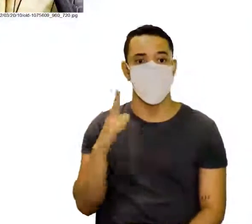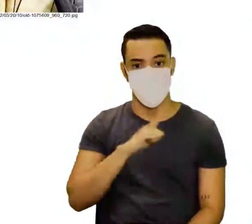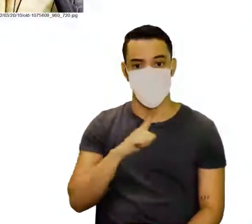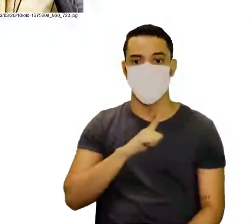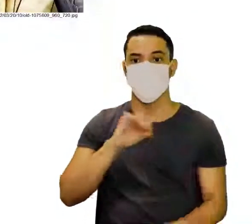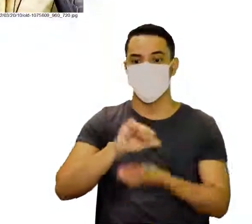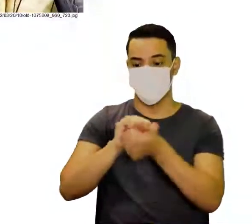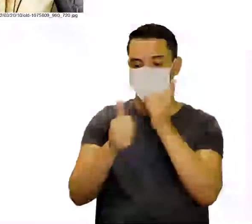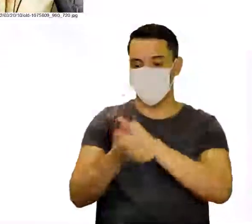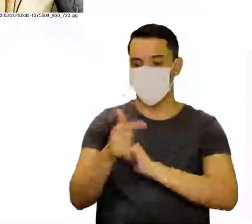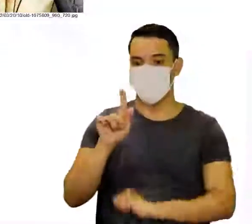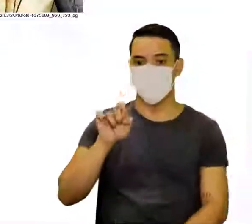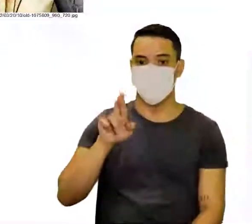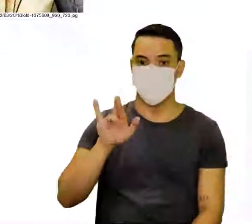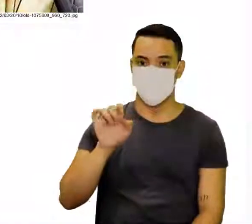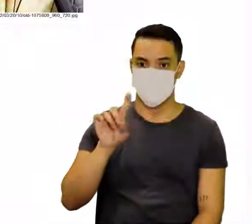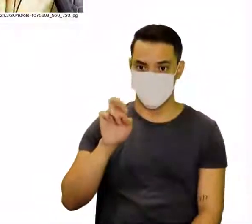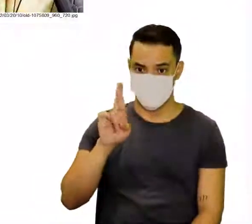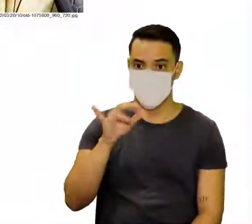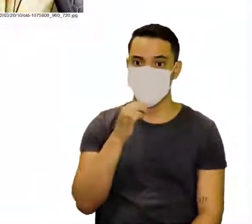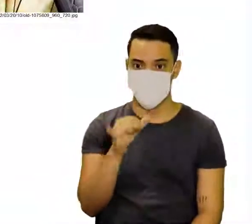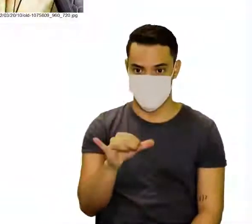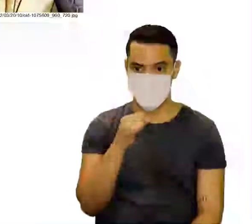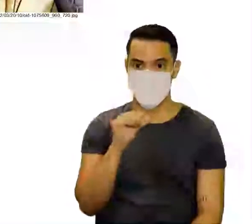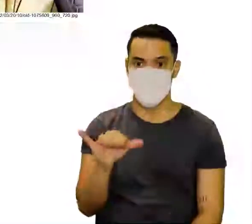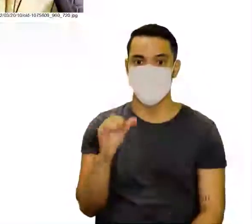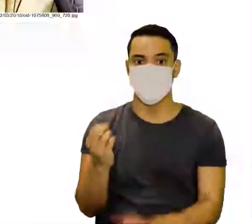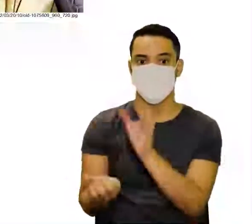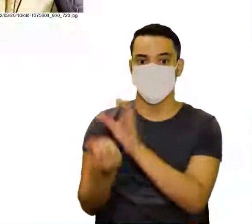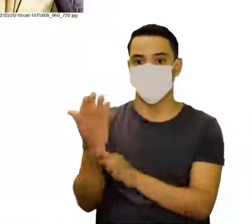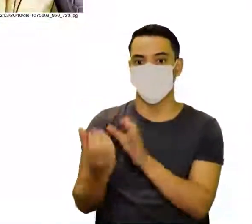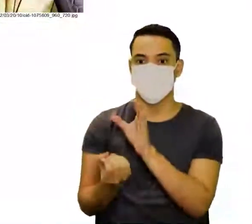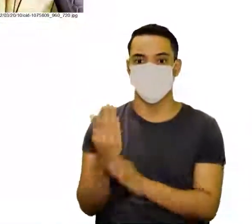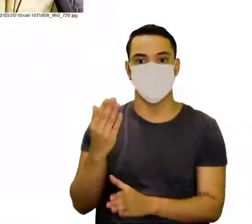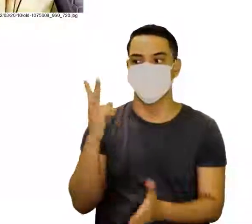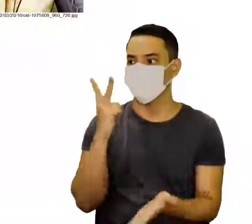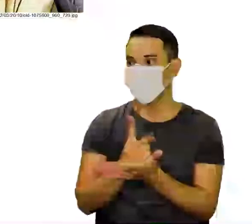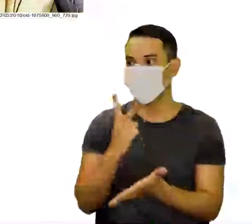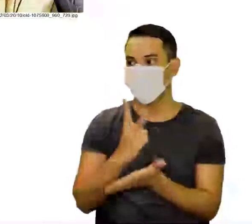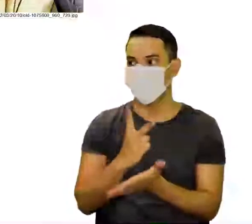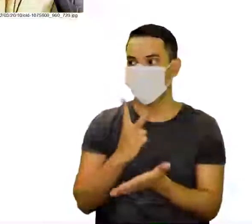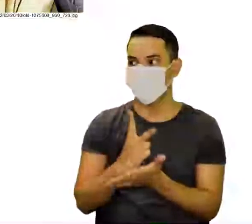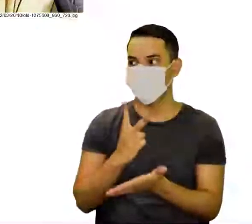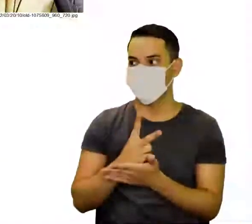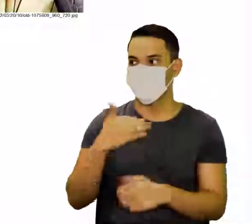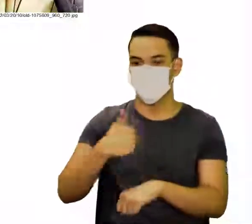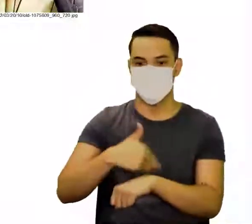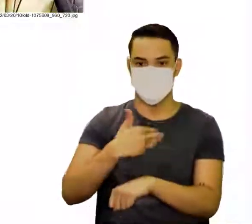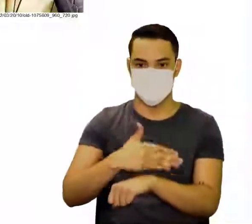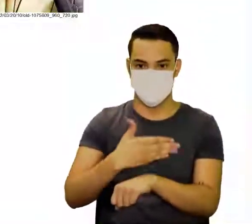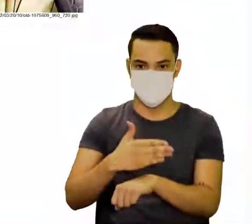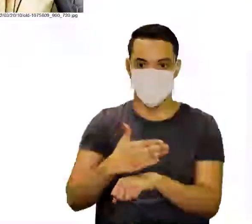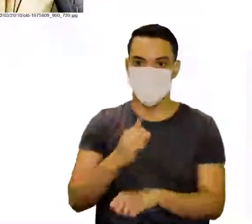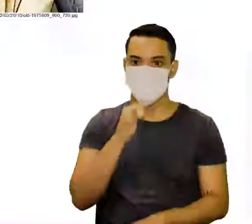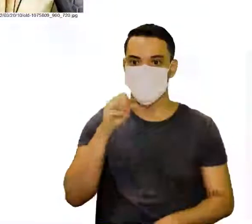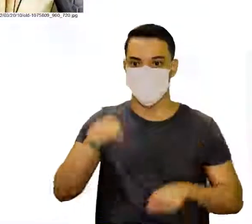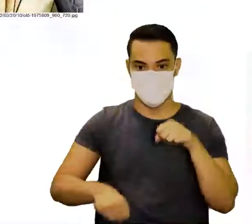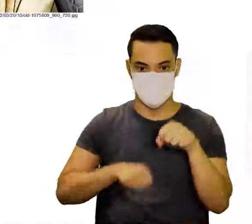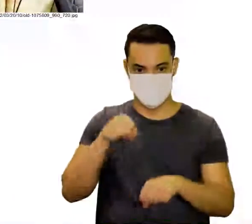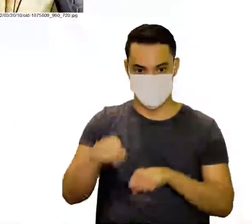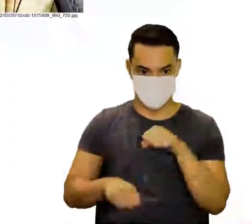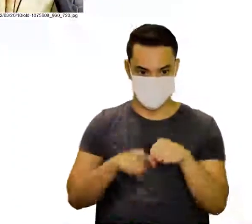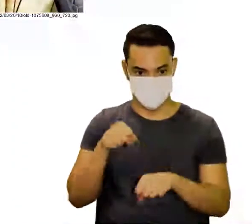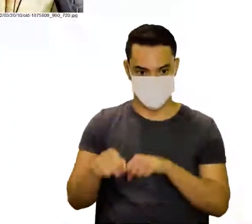gerador elétrico. Nesse caso aqui, ele está gerando corrente contínua, tá, pessoal? De uma bicicleta,